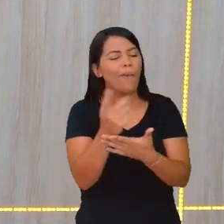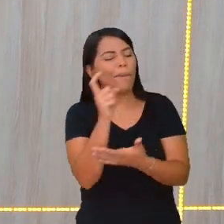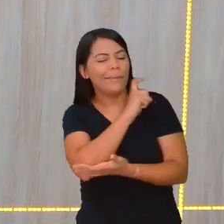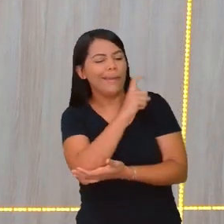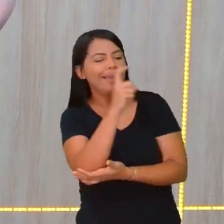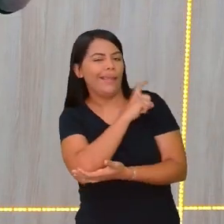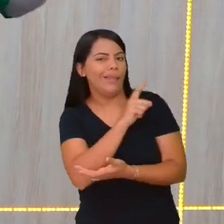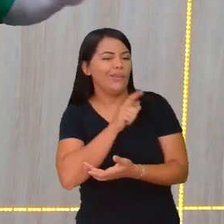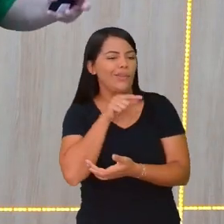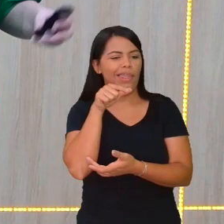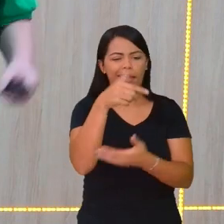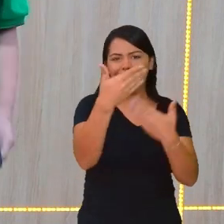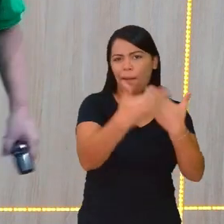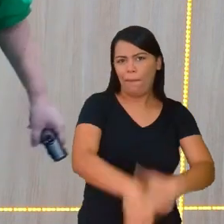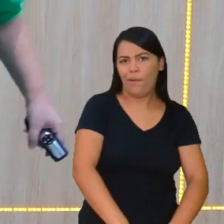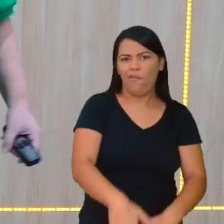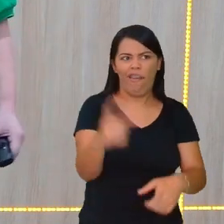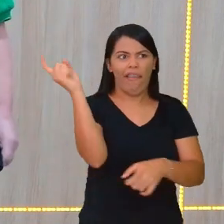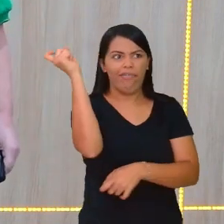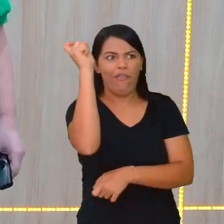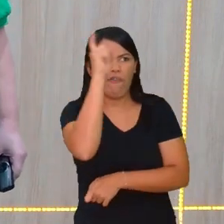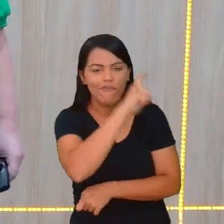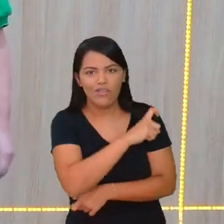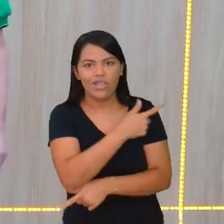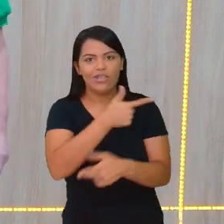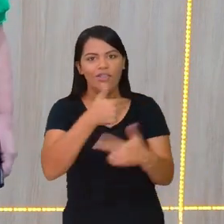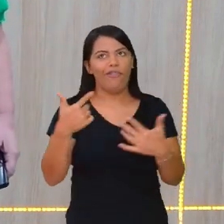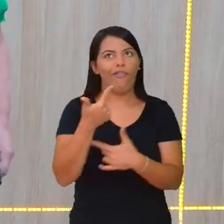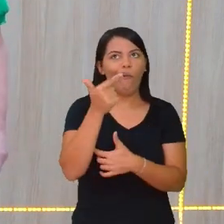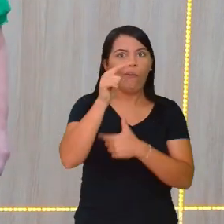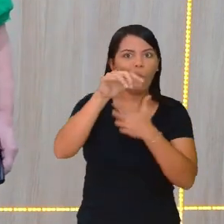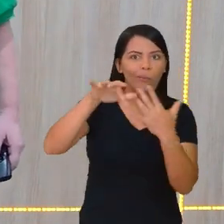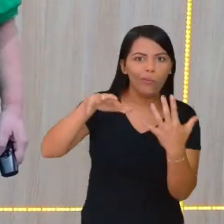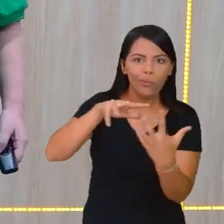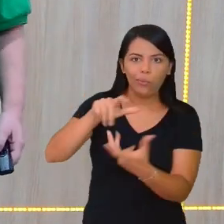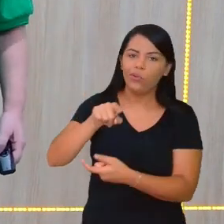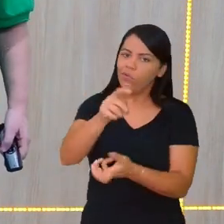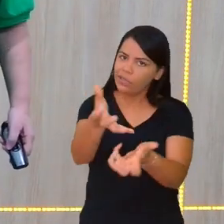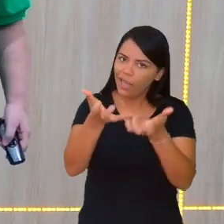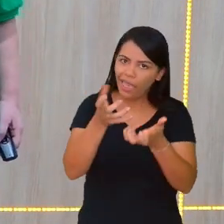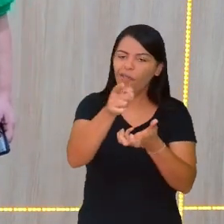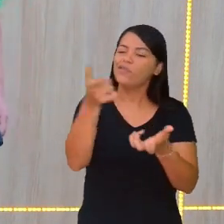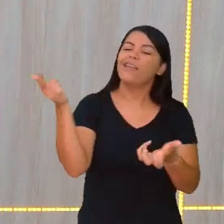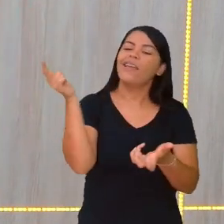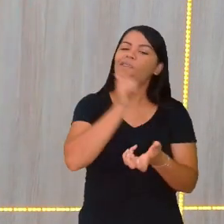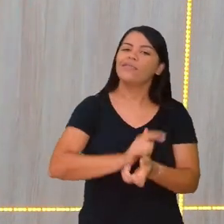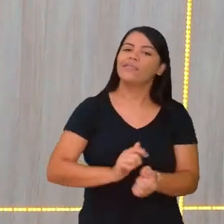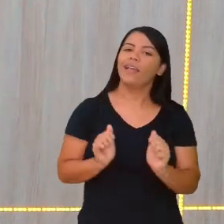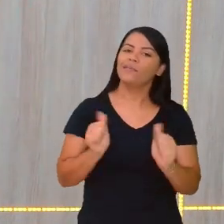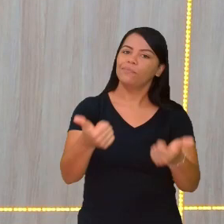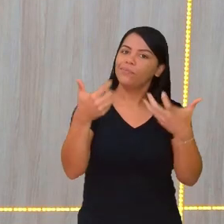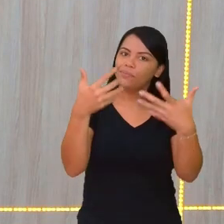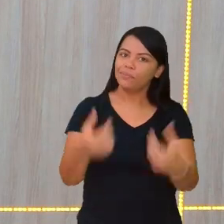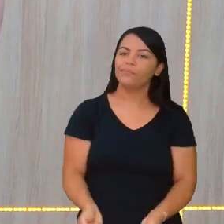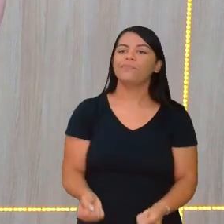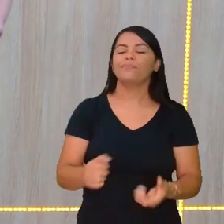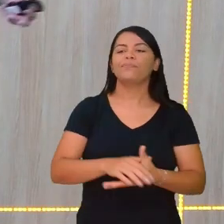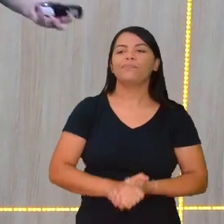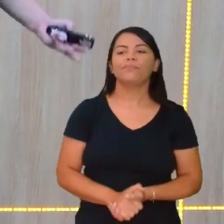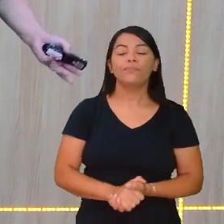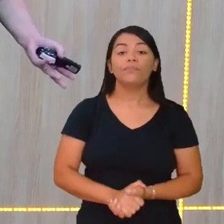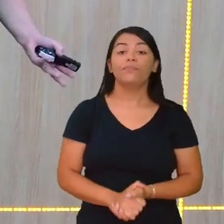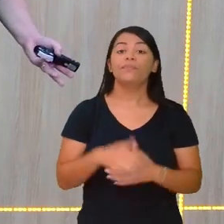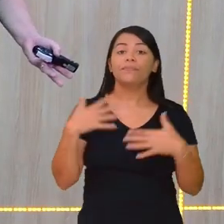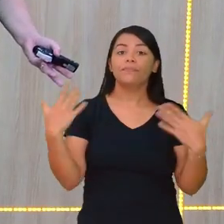OBMEP é coisa de outro mundo. Você quer? Você consegue. Vamos lá para as Olimpíadas? Bem,